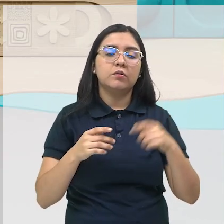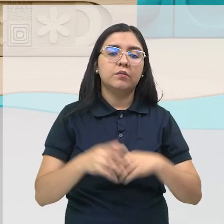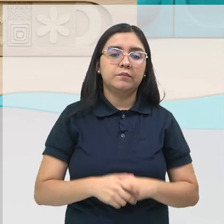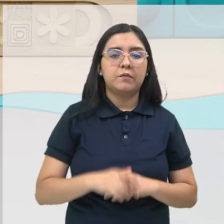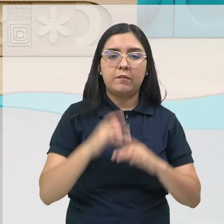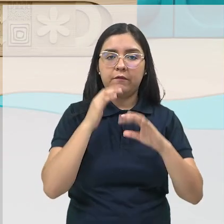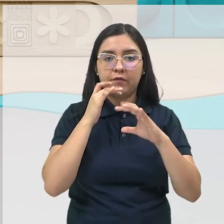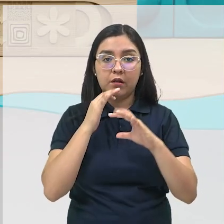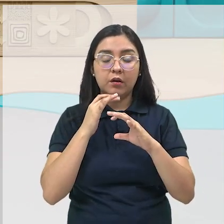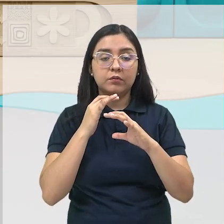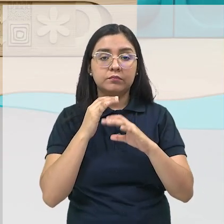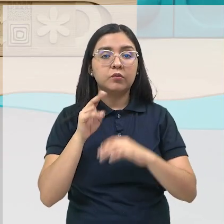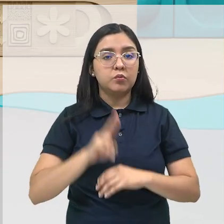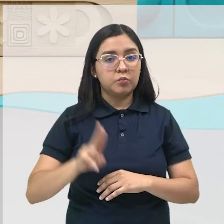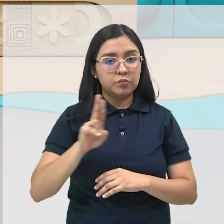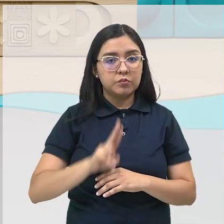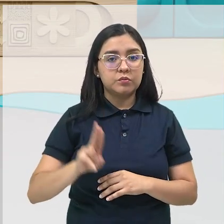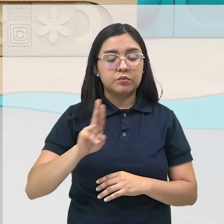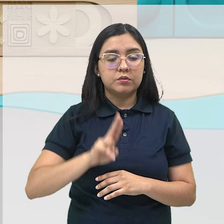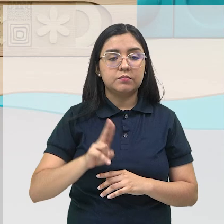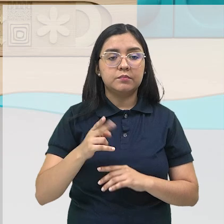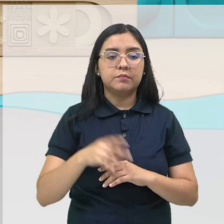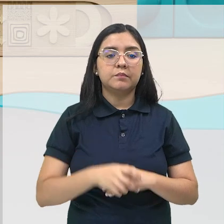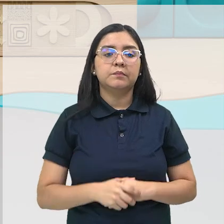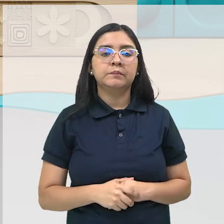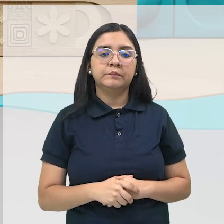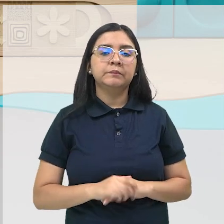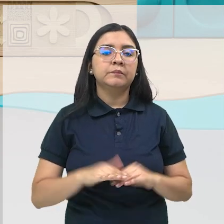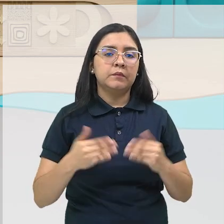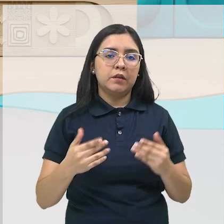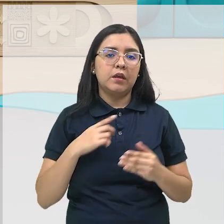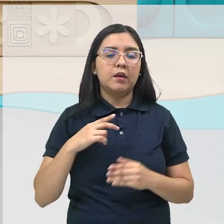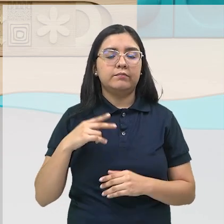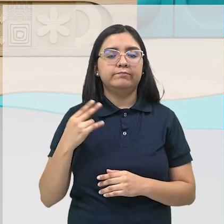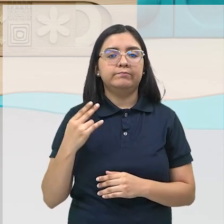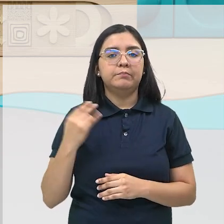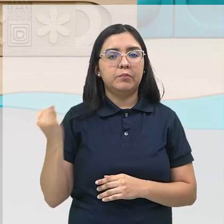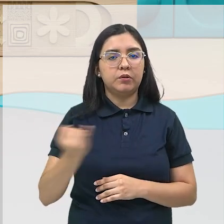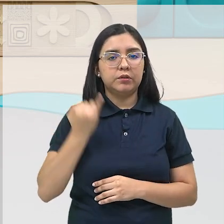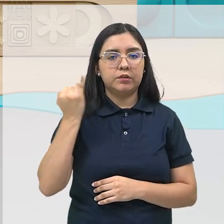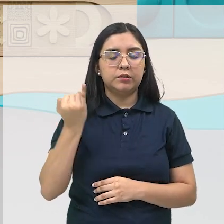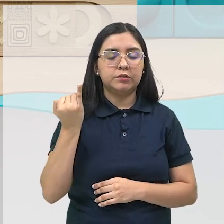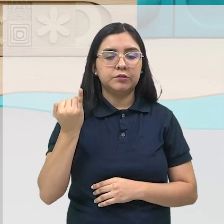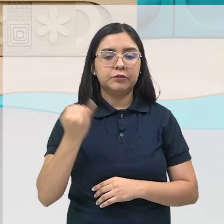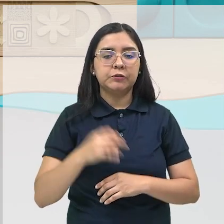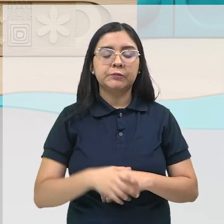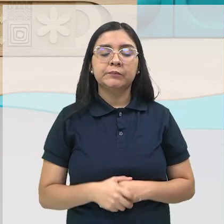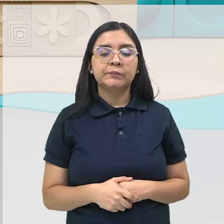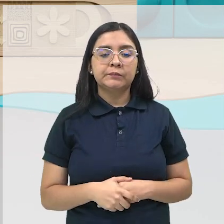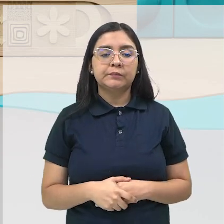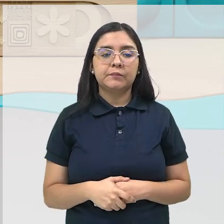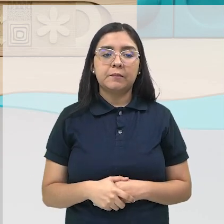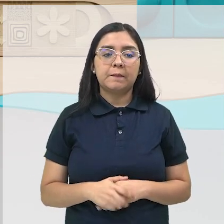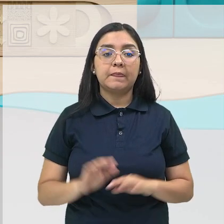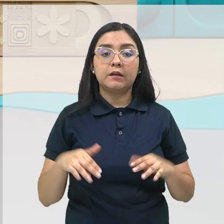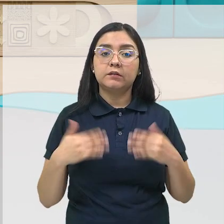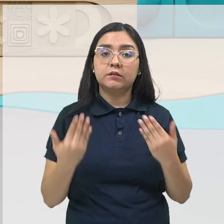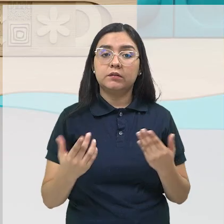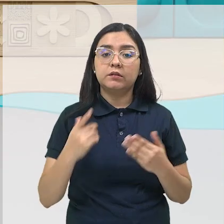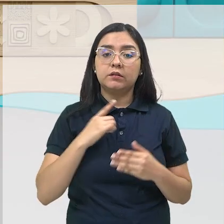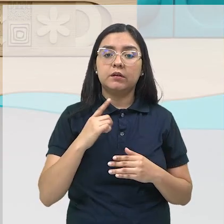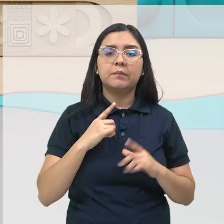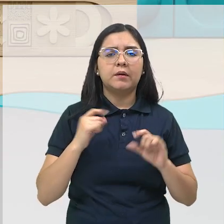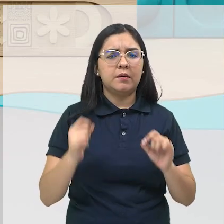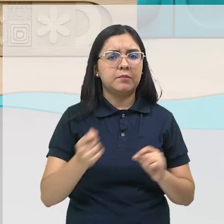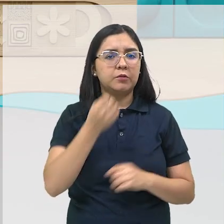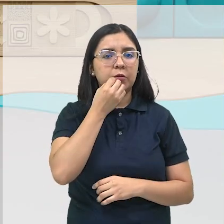uma flauta, que vai estar trazendo como se fosse o personagem principal e sendo o destaque dessa história. Então, é uma